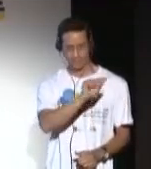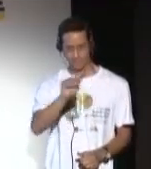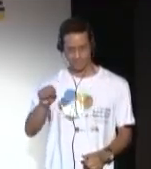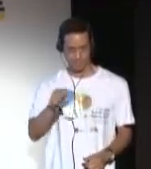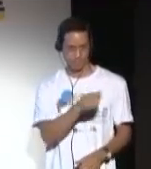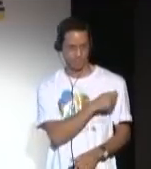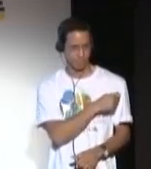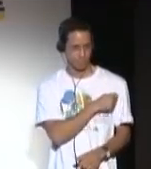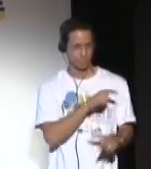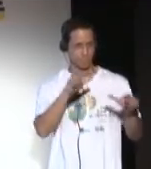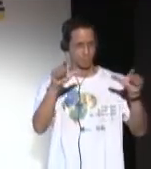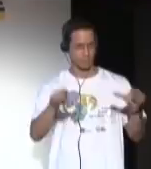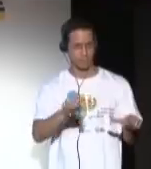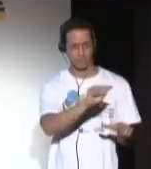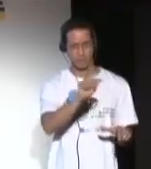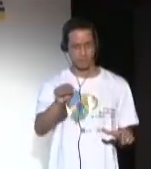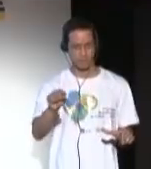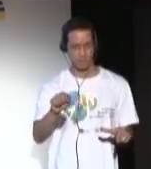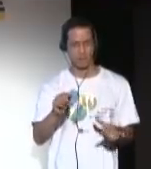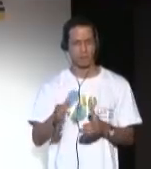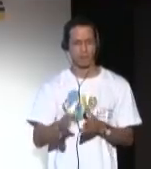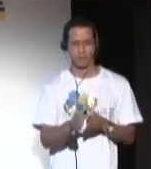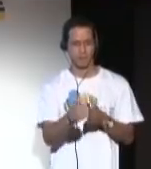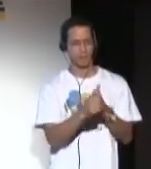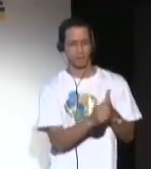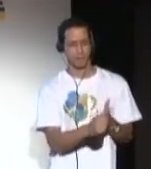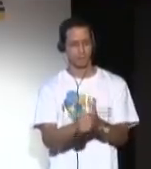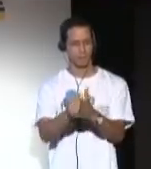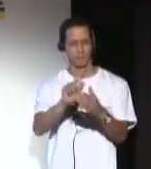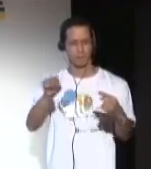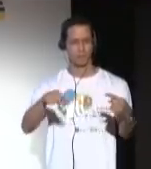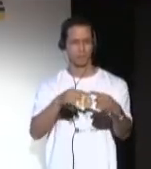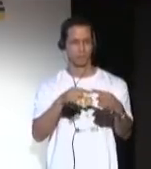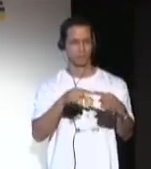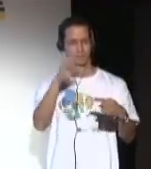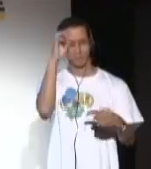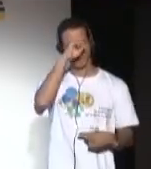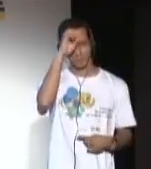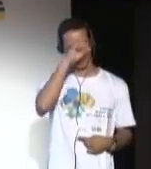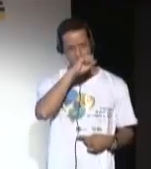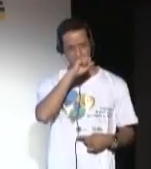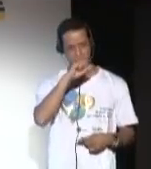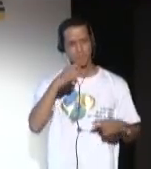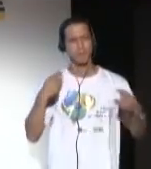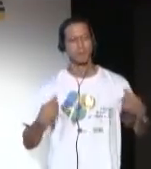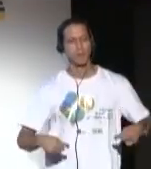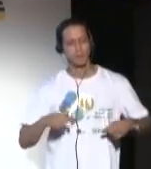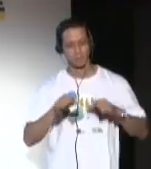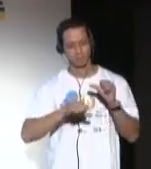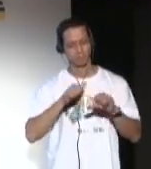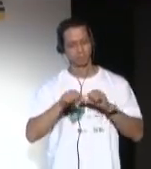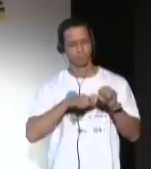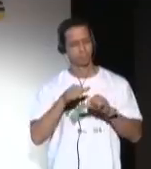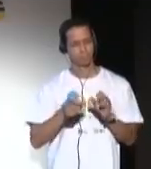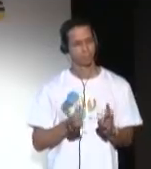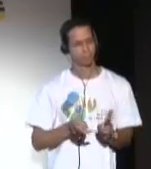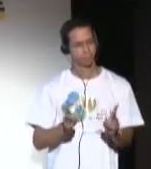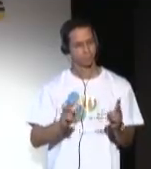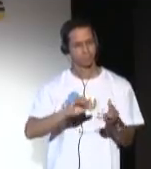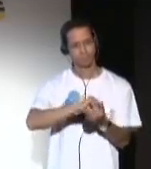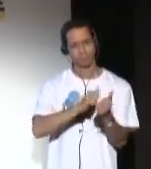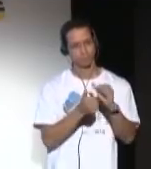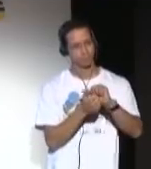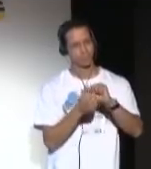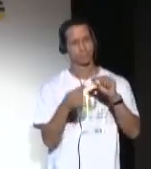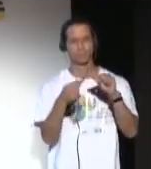em sala de aula, possam ser encaminhados para os objetivos de aprendizagem. Isso requer um ajuste constante, isso exige uma